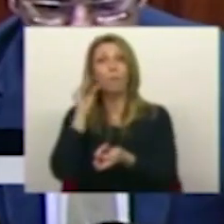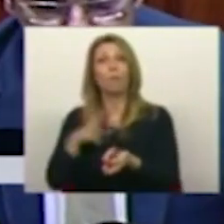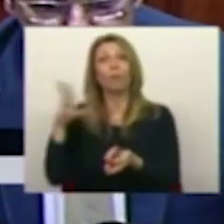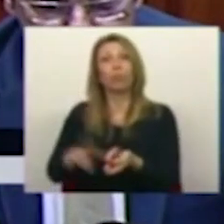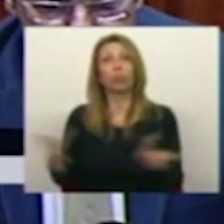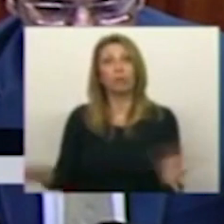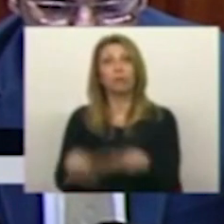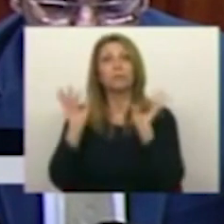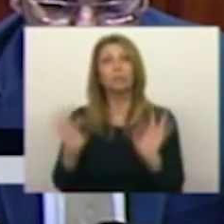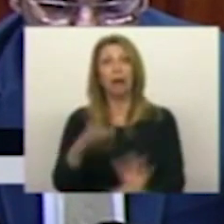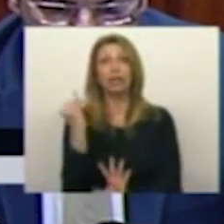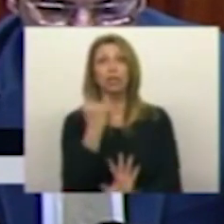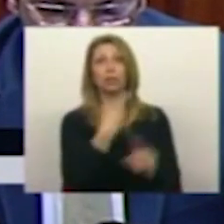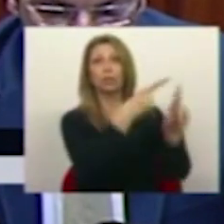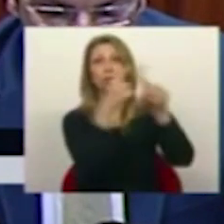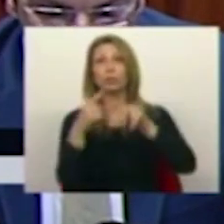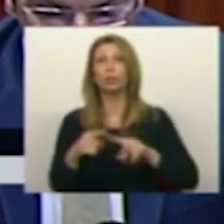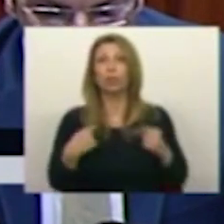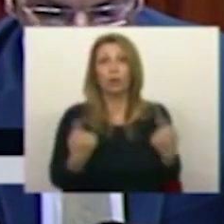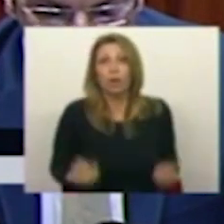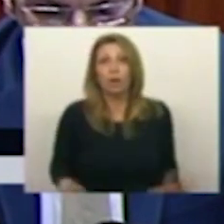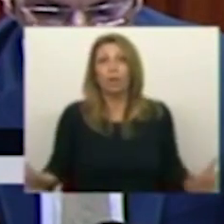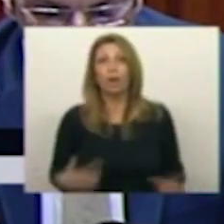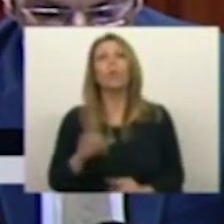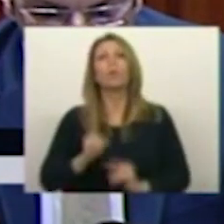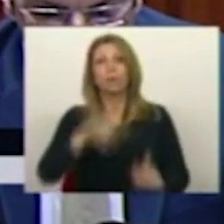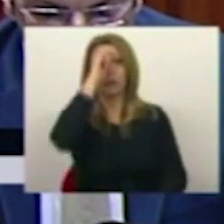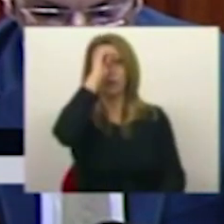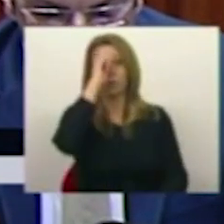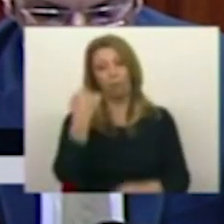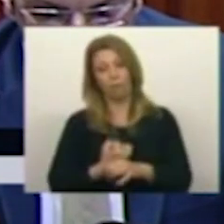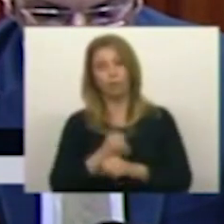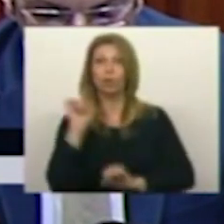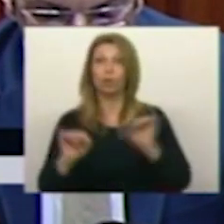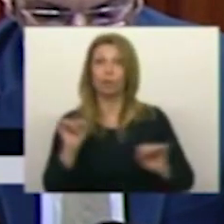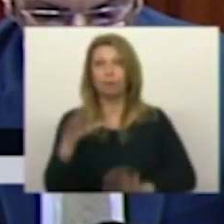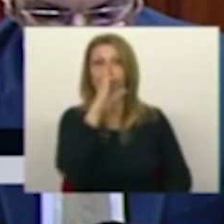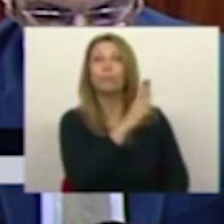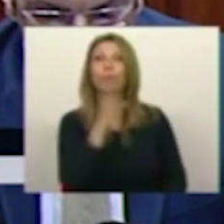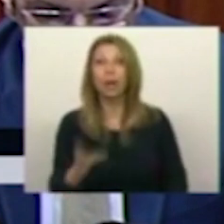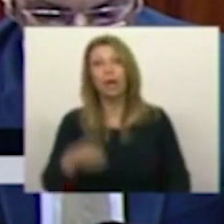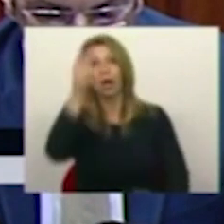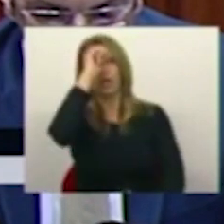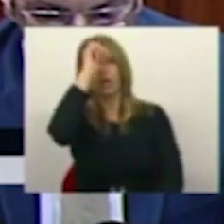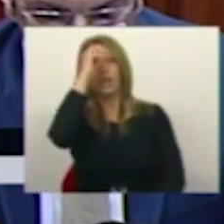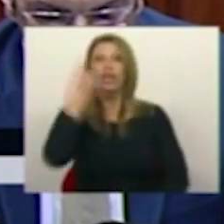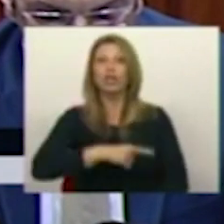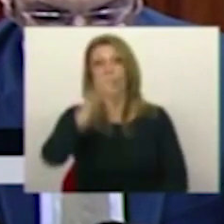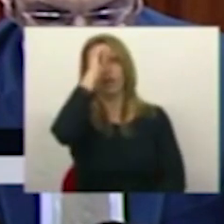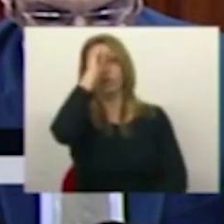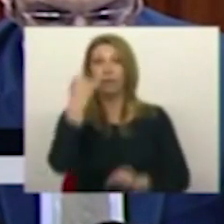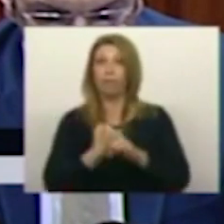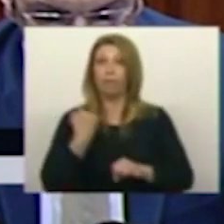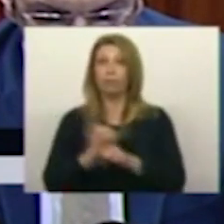as instituições, que é respeitar o exercício das suas funções, exigir que respeitem o exercício das funções do Governo